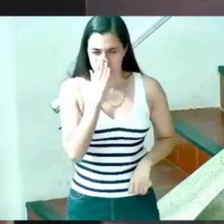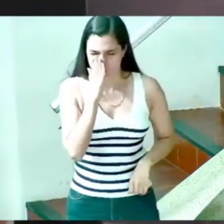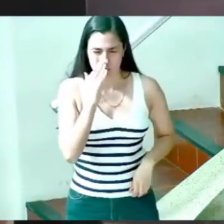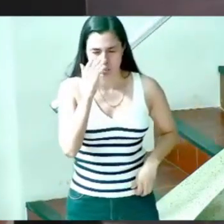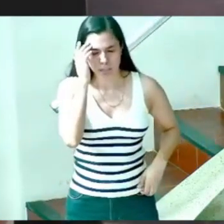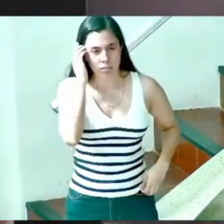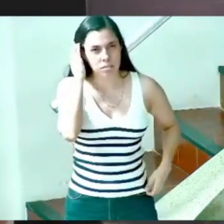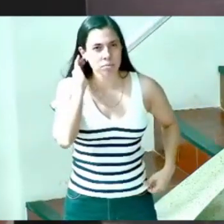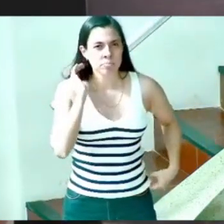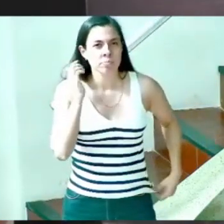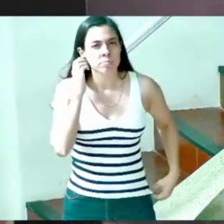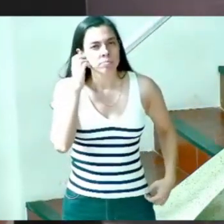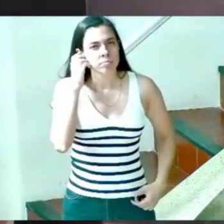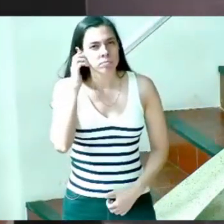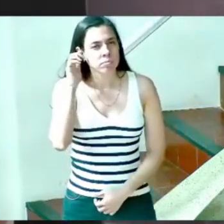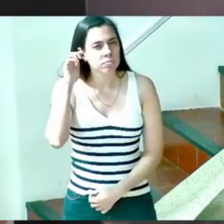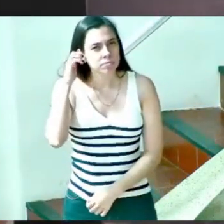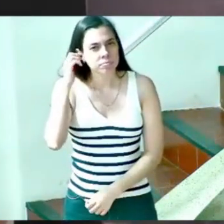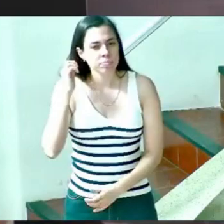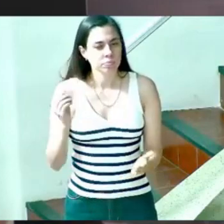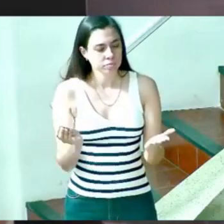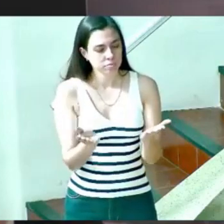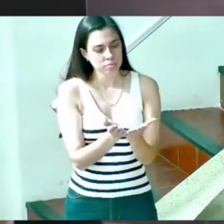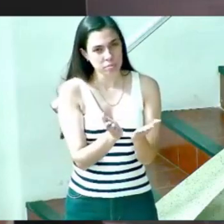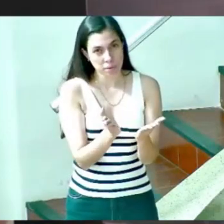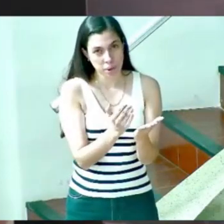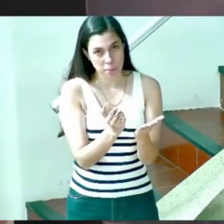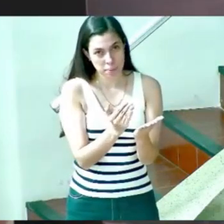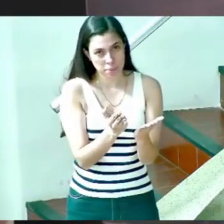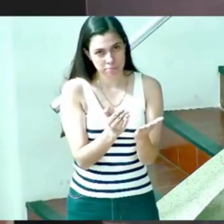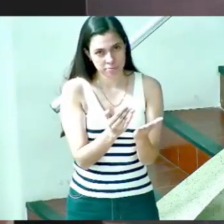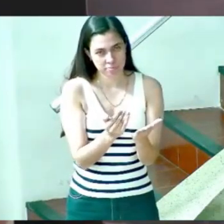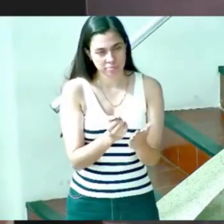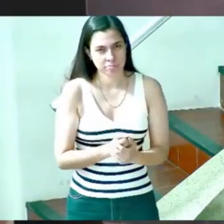Agora abra a sua Bíblia, voltando o texto de Mateus.